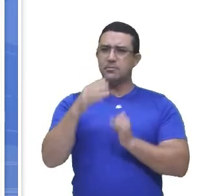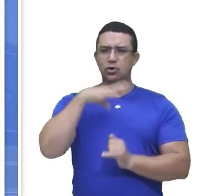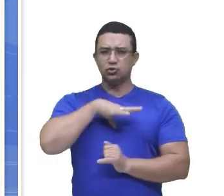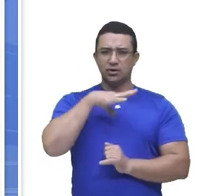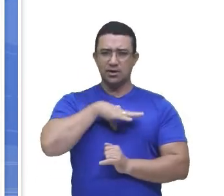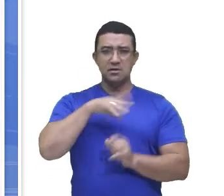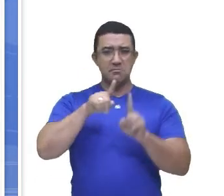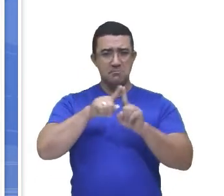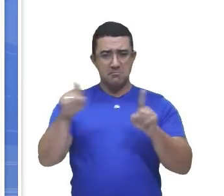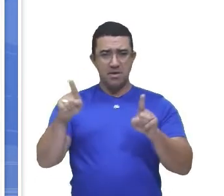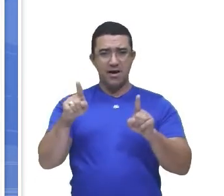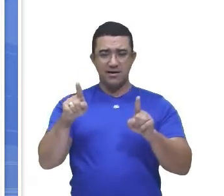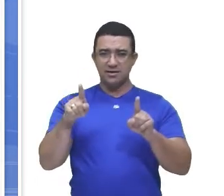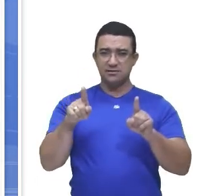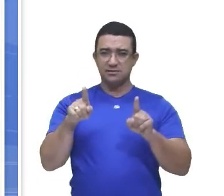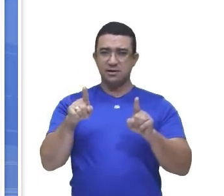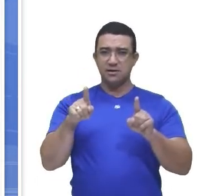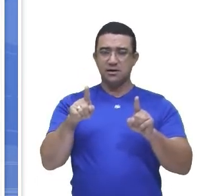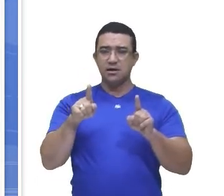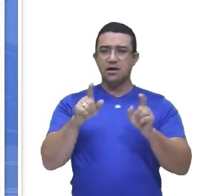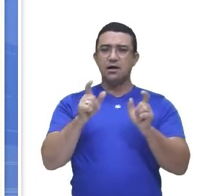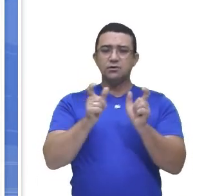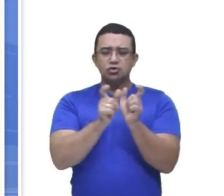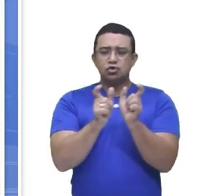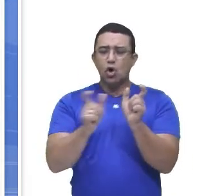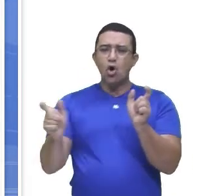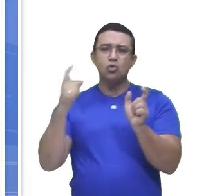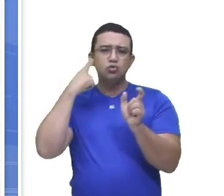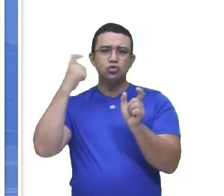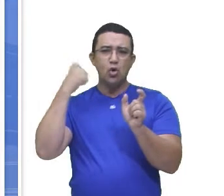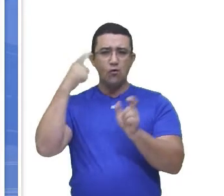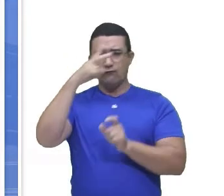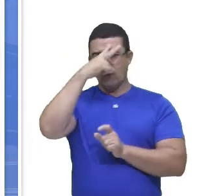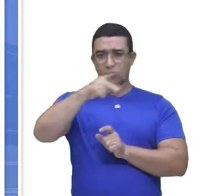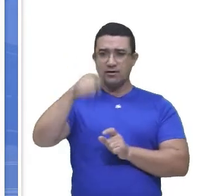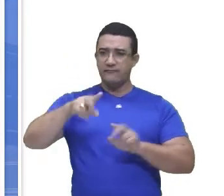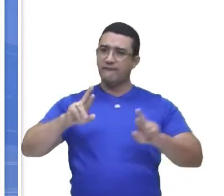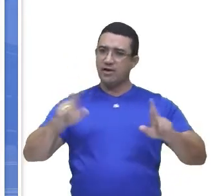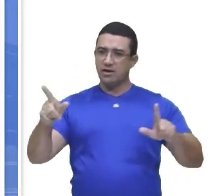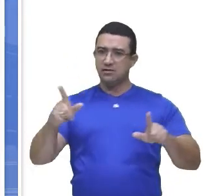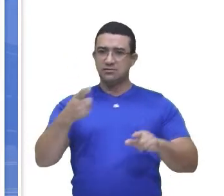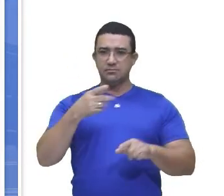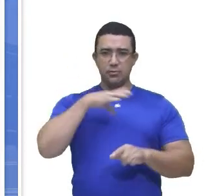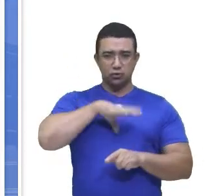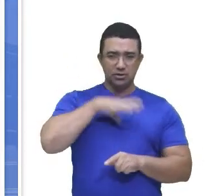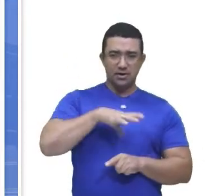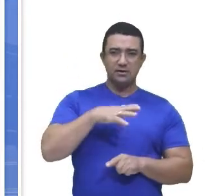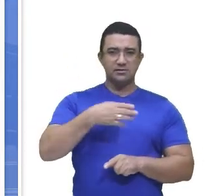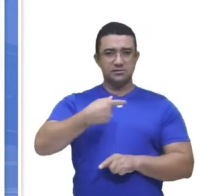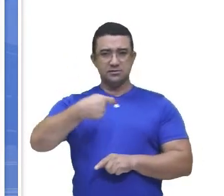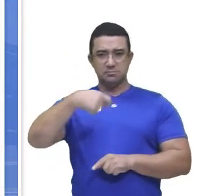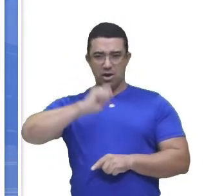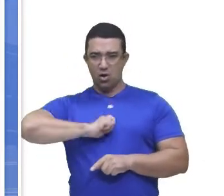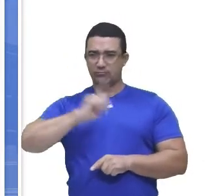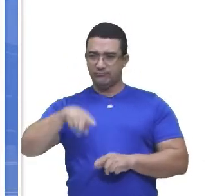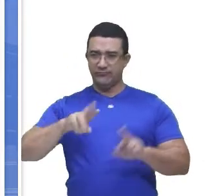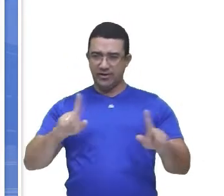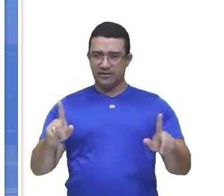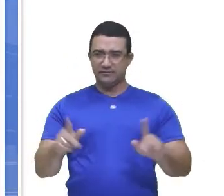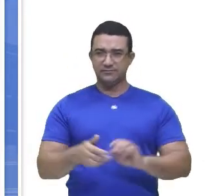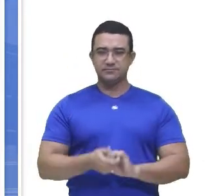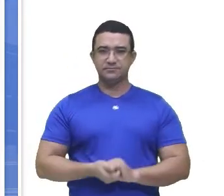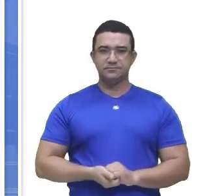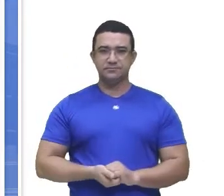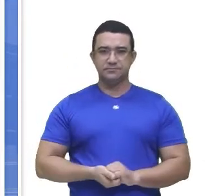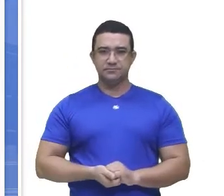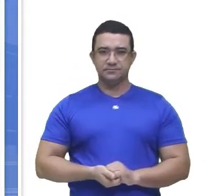a tônica, G, né? Mas no espanhol, oxígeno, né? São exemplos de palavras heterotônicas? Sim,